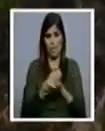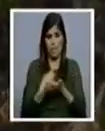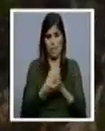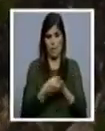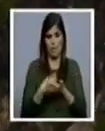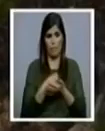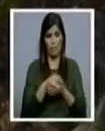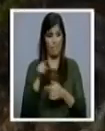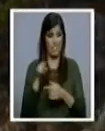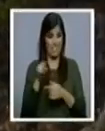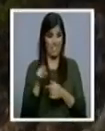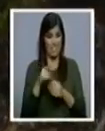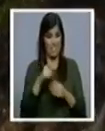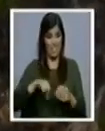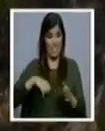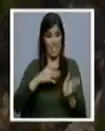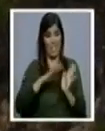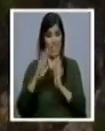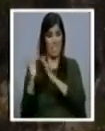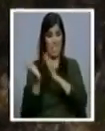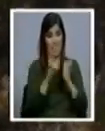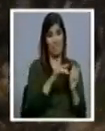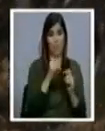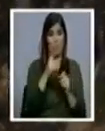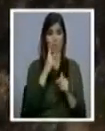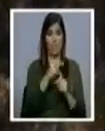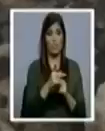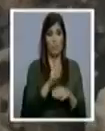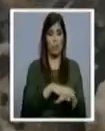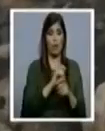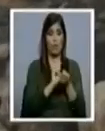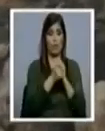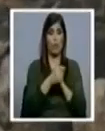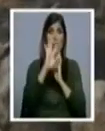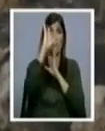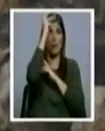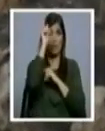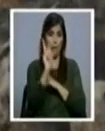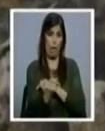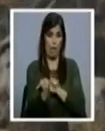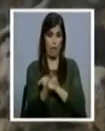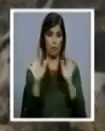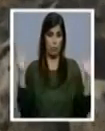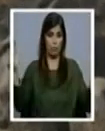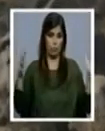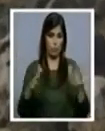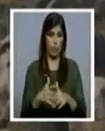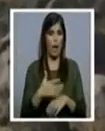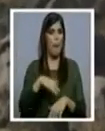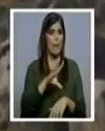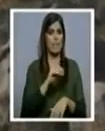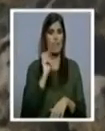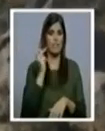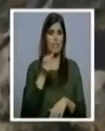nada. A Himantalia elongata é uma das vítimas das alterações climáticas. Há mais de 10 anos